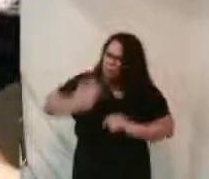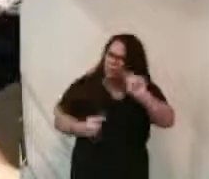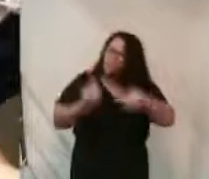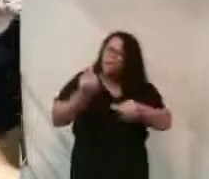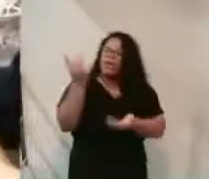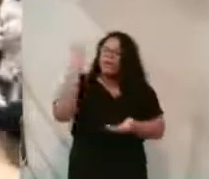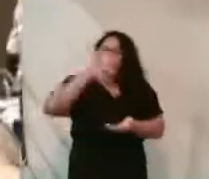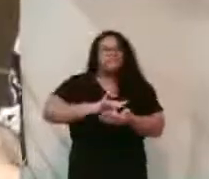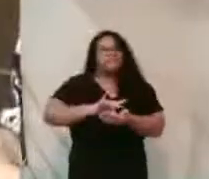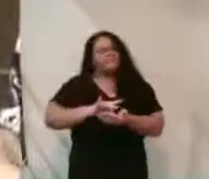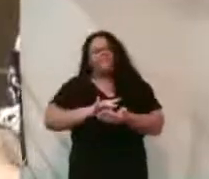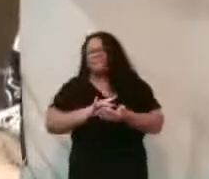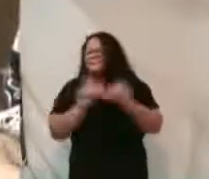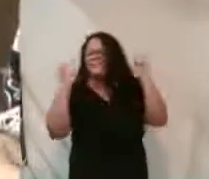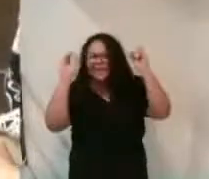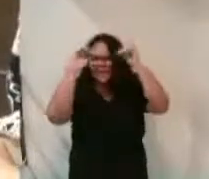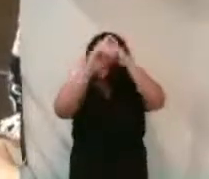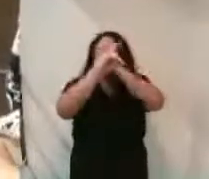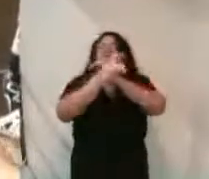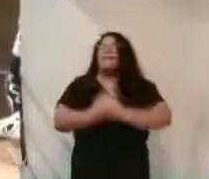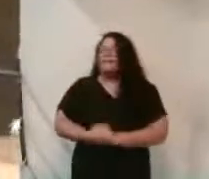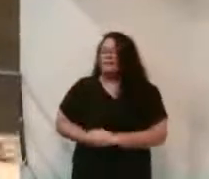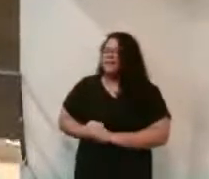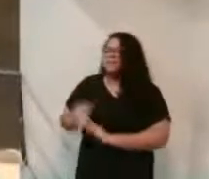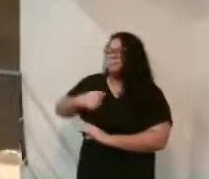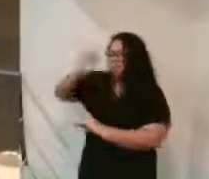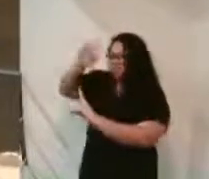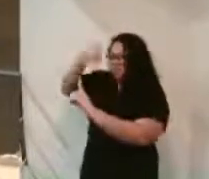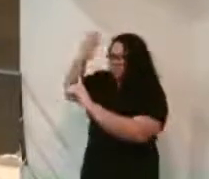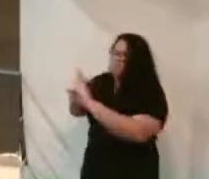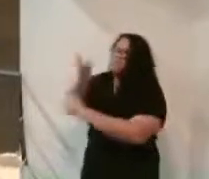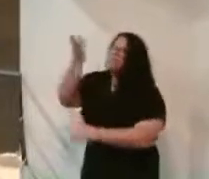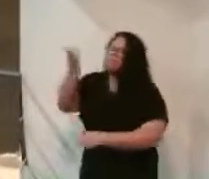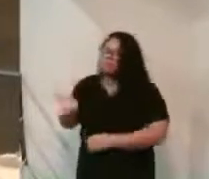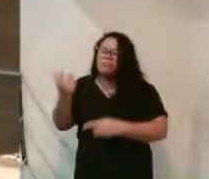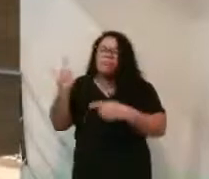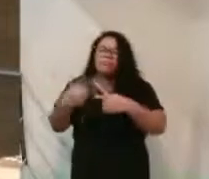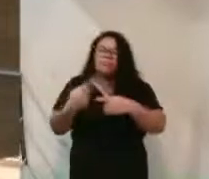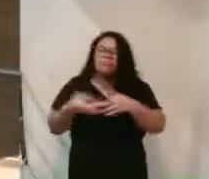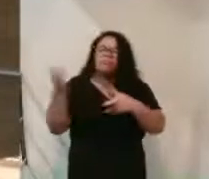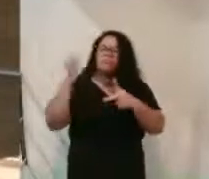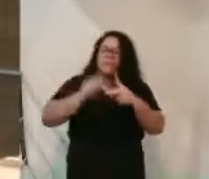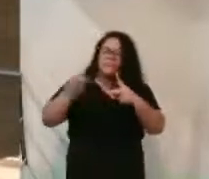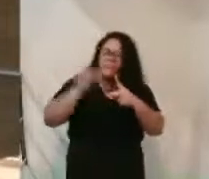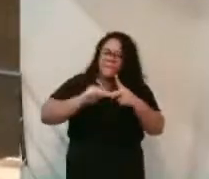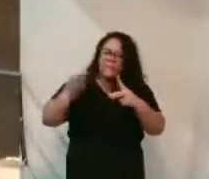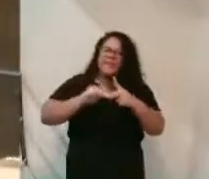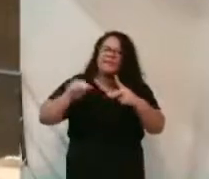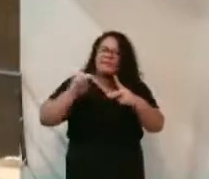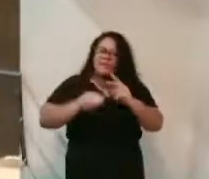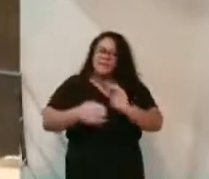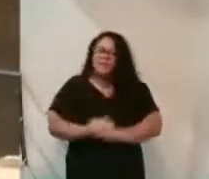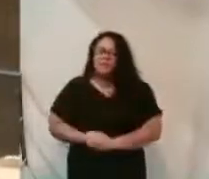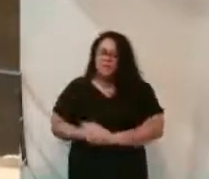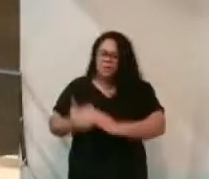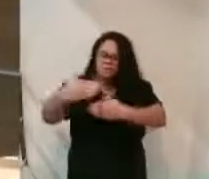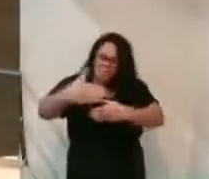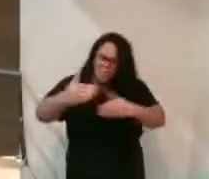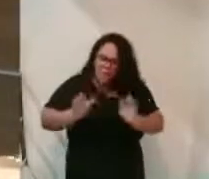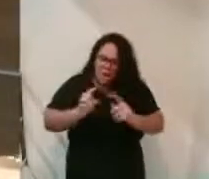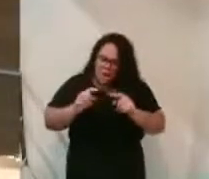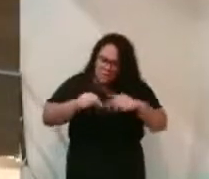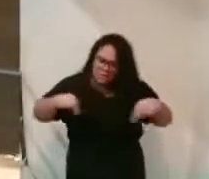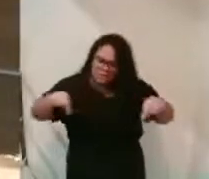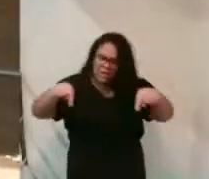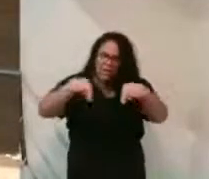esse paradigma, ou seja, o Ministério Público sair do seu gabinete, deixar o seu paletó e o gravata quando é o